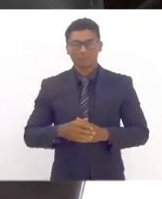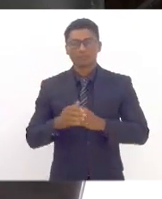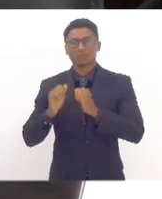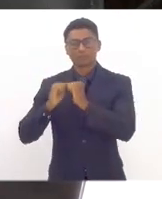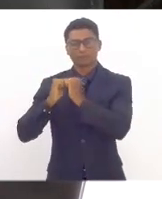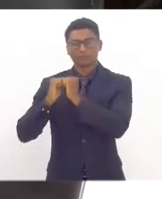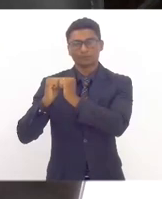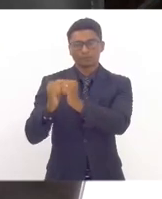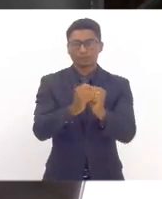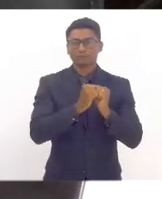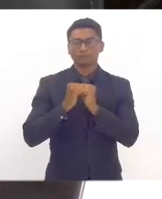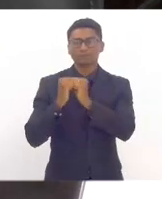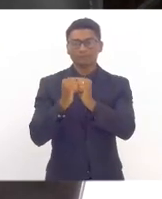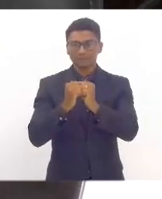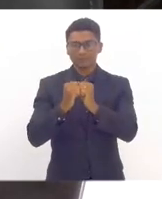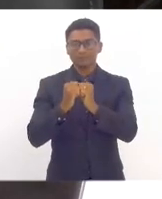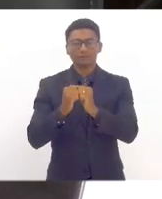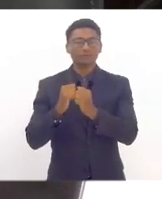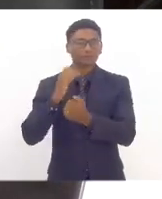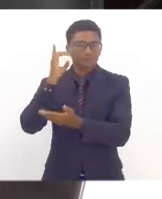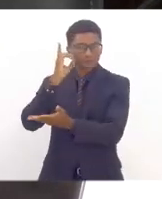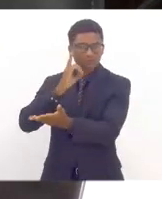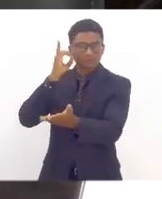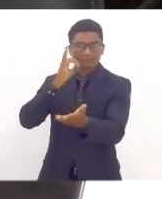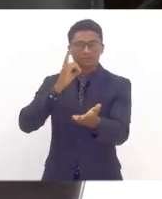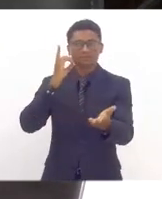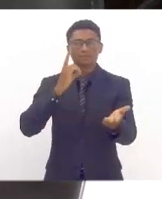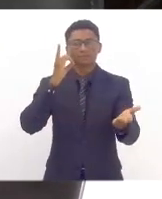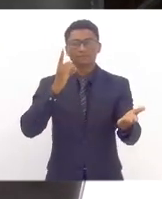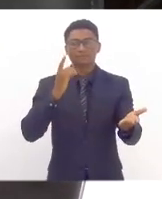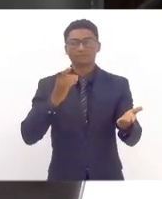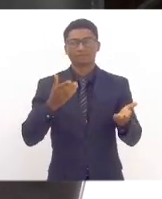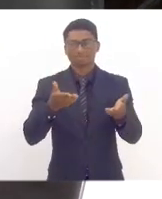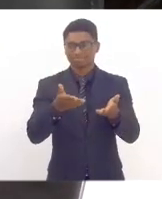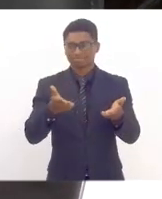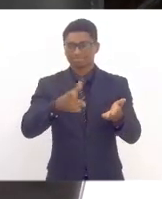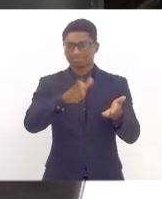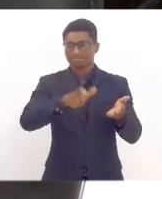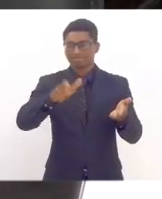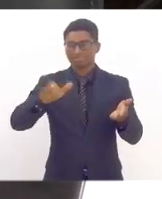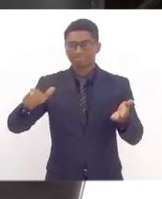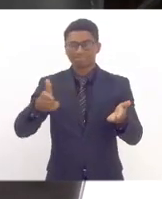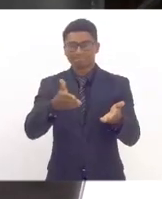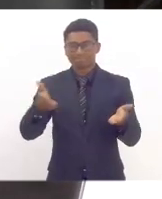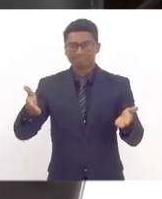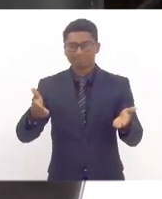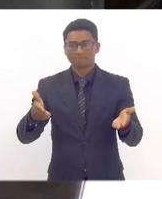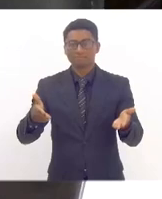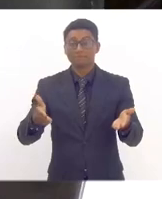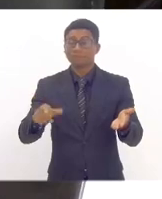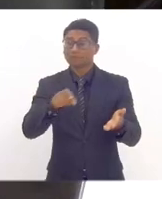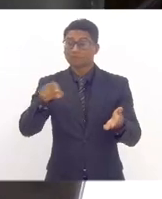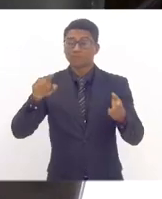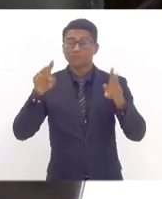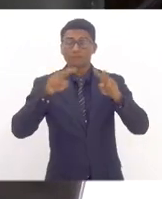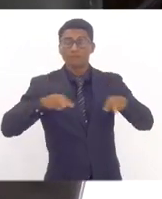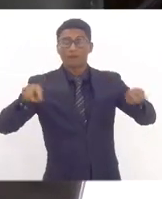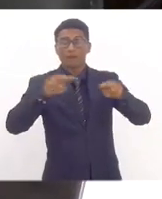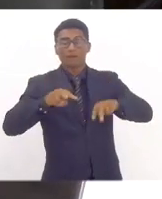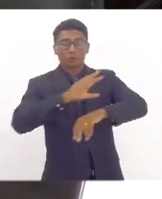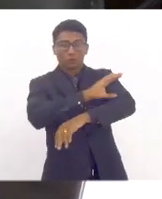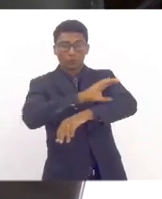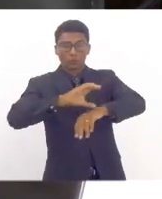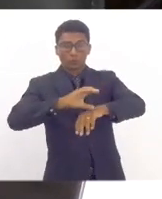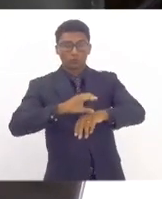junto com esse com Esses deputados que são deputados que venha a cultura com a importância